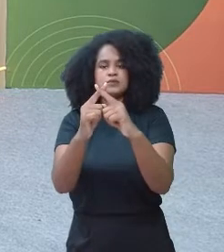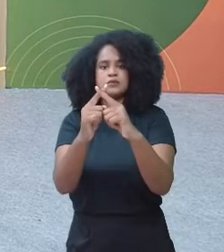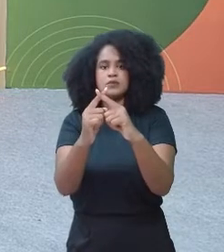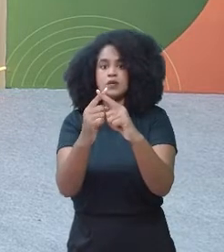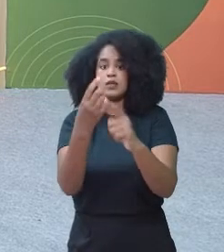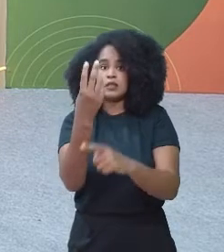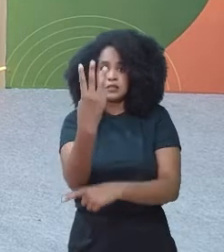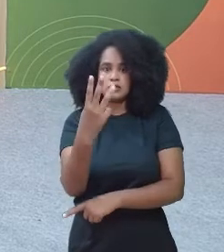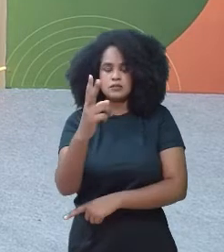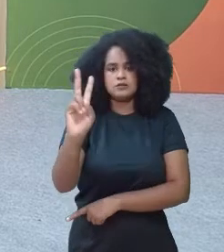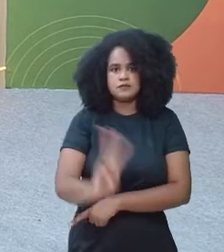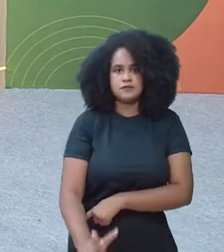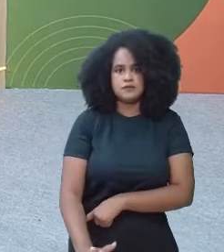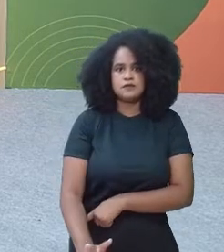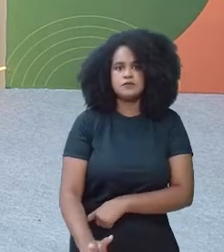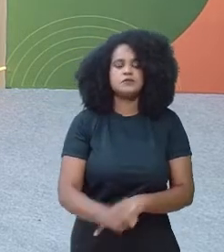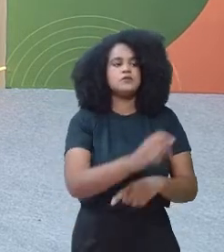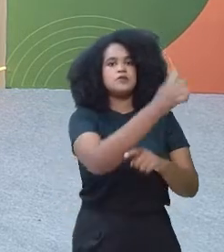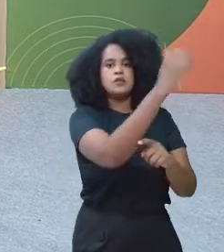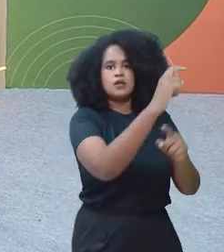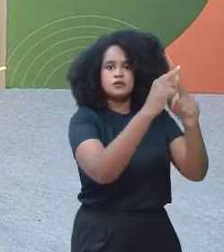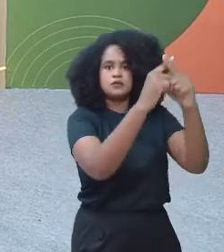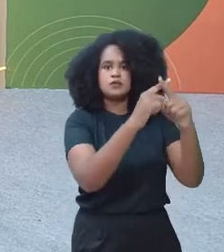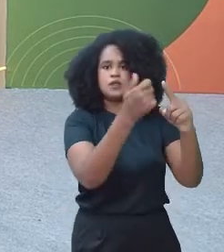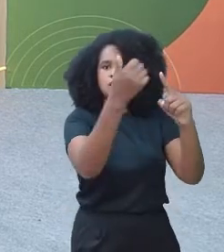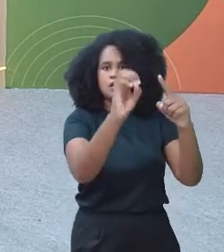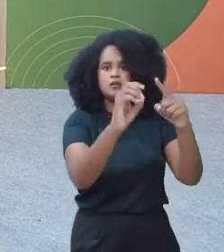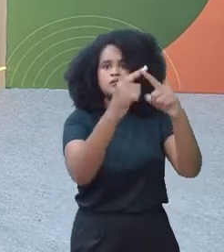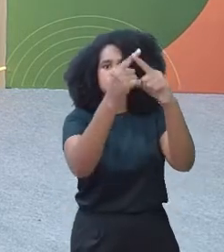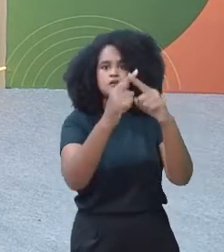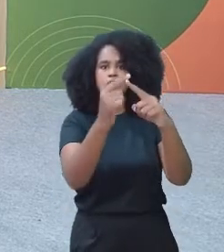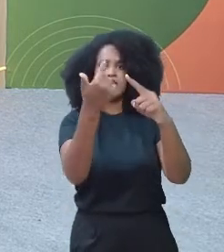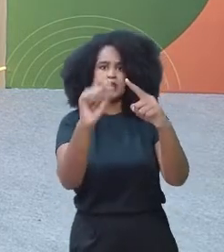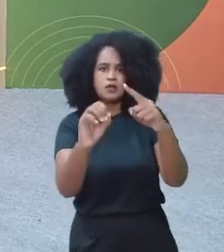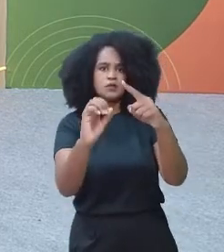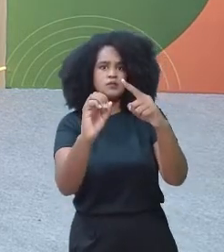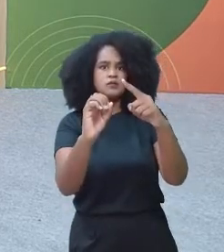10. Vezes 10, vezes 10, vezes 10. Não é vezes